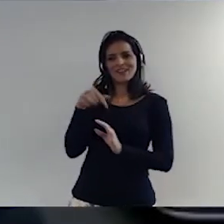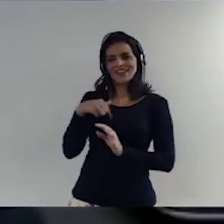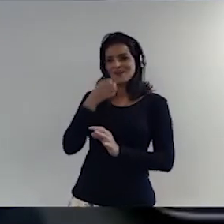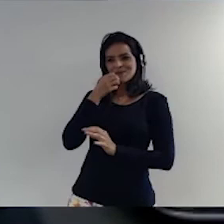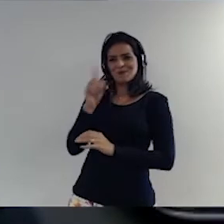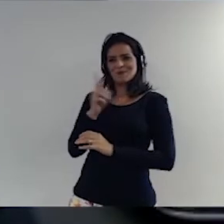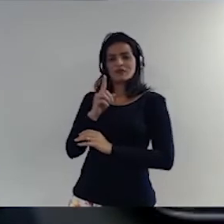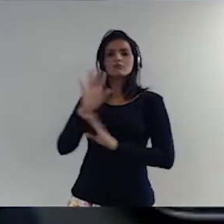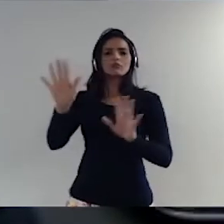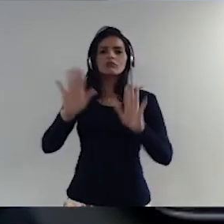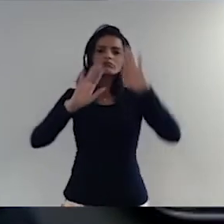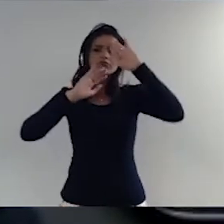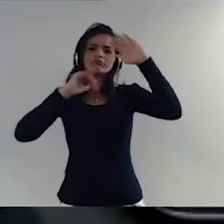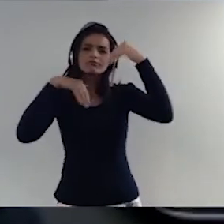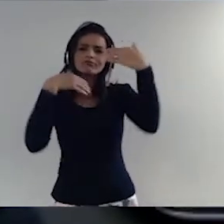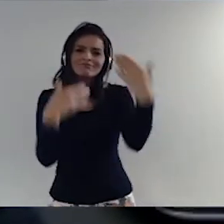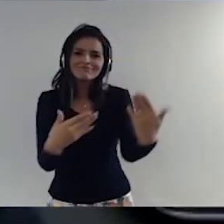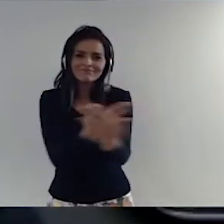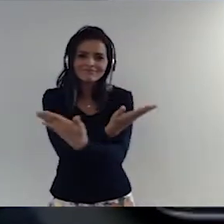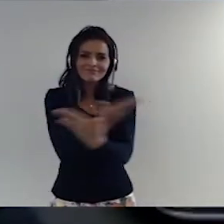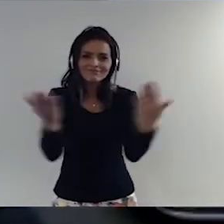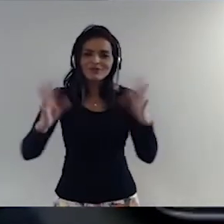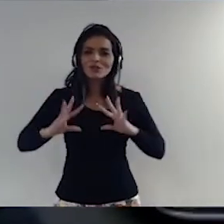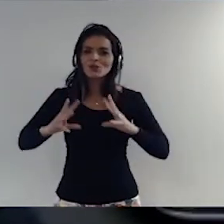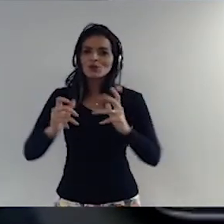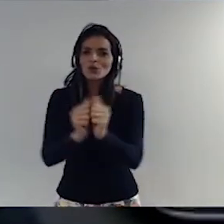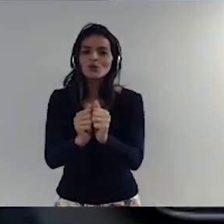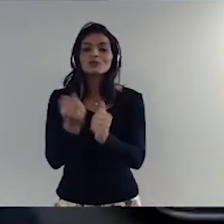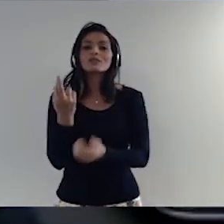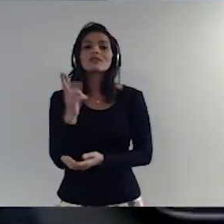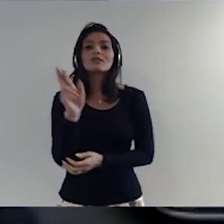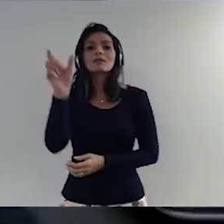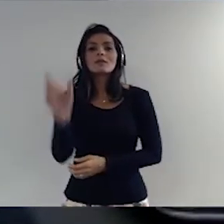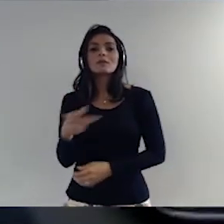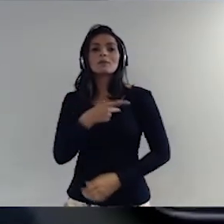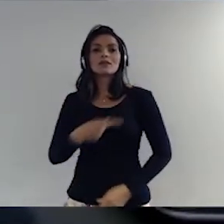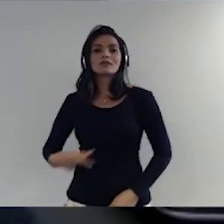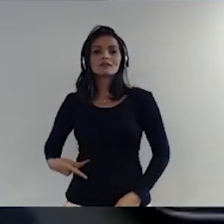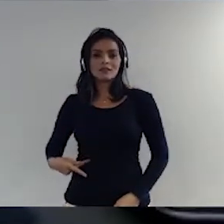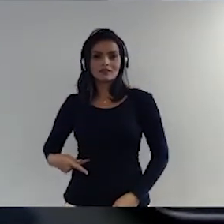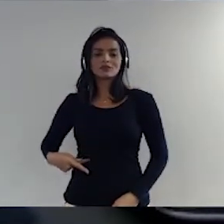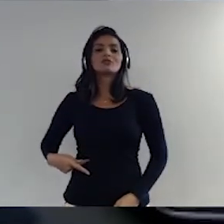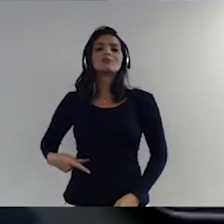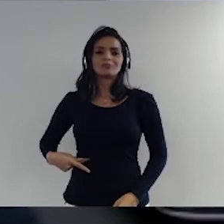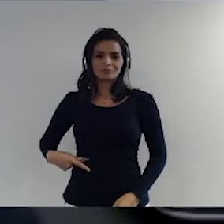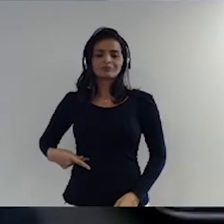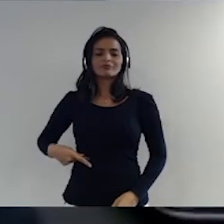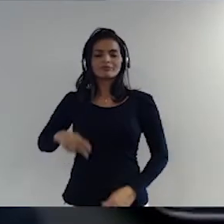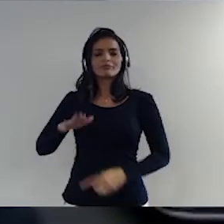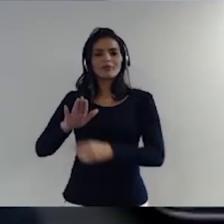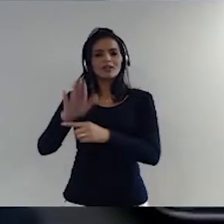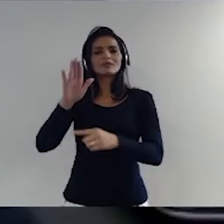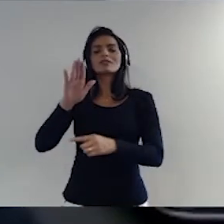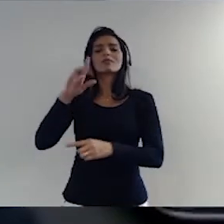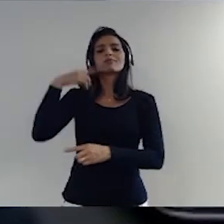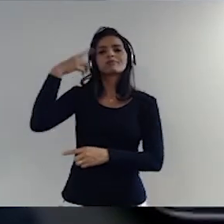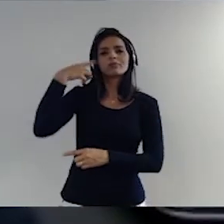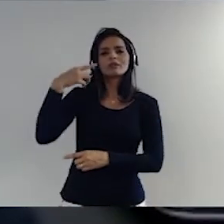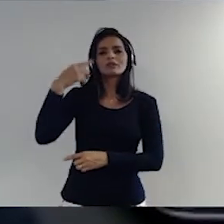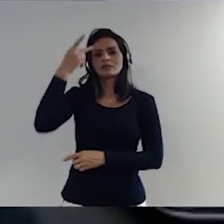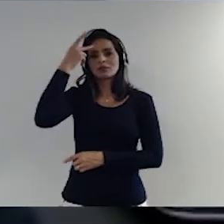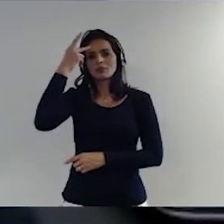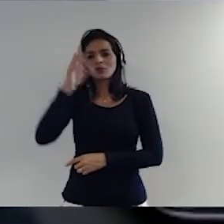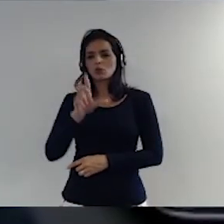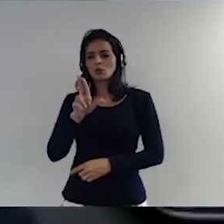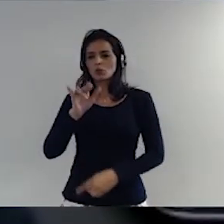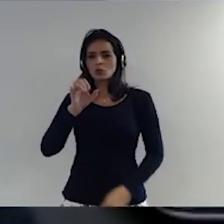de homenageá-los a todos, nas figuras do nosso presidente da Caixa de Assistência dos Advogados de São Paulo, Dr.